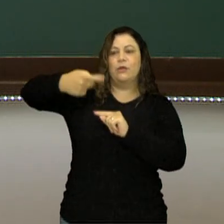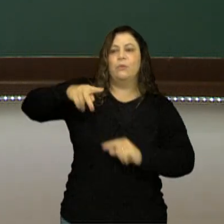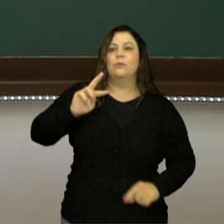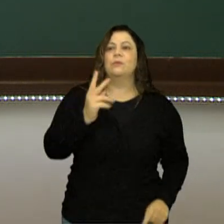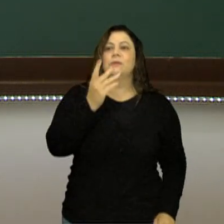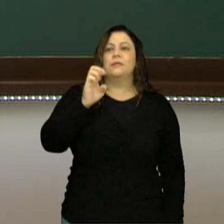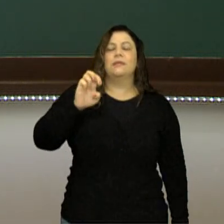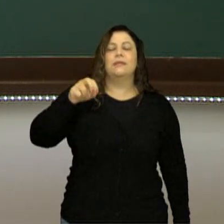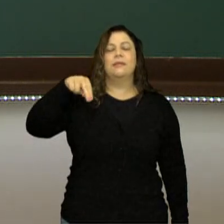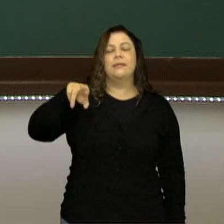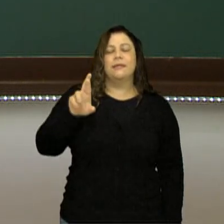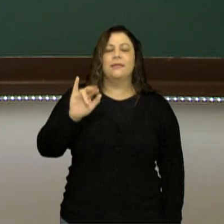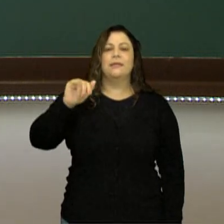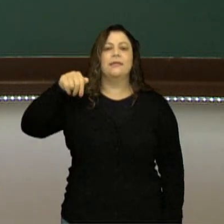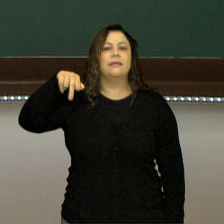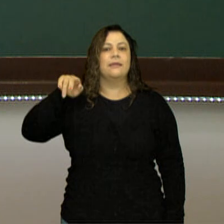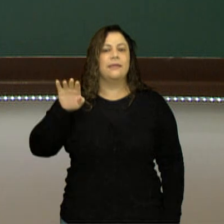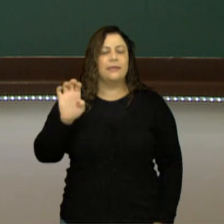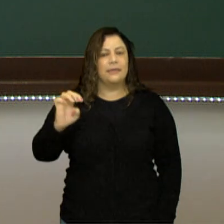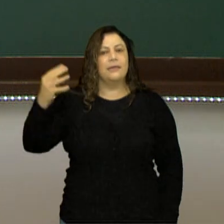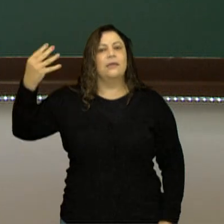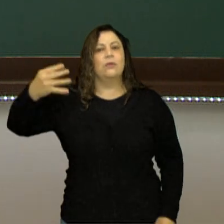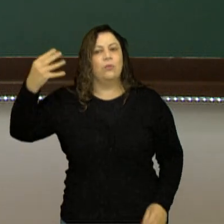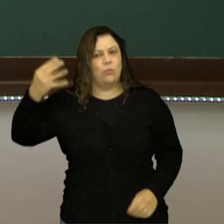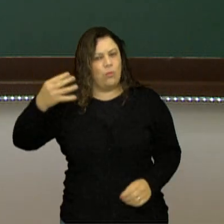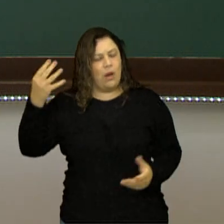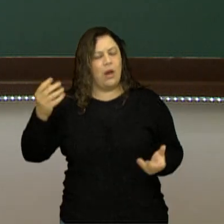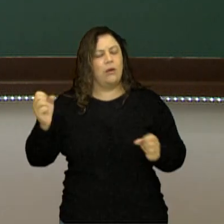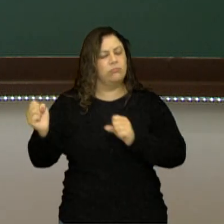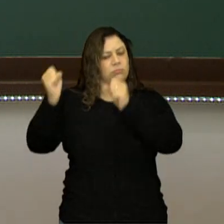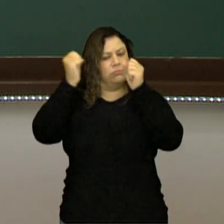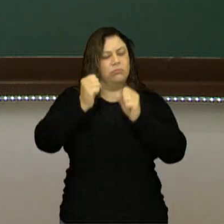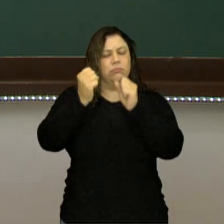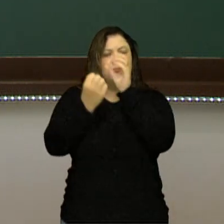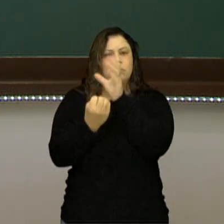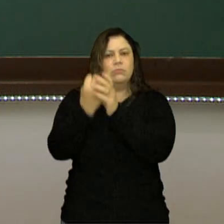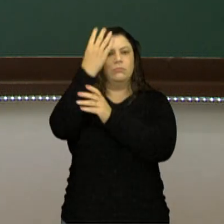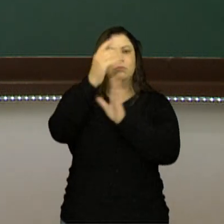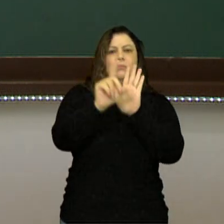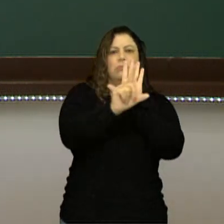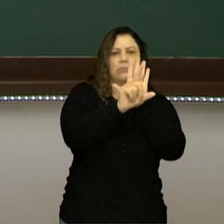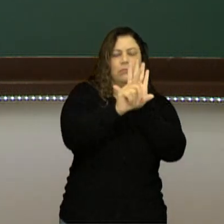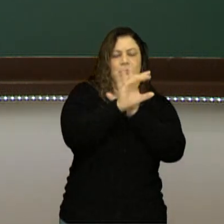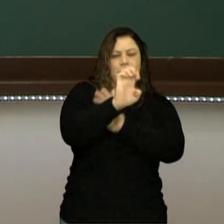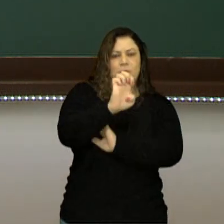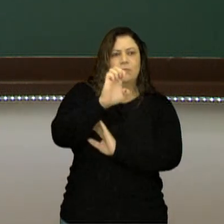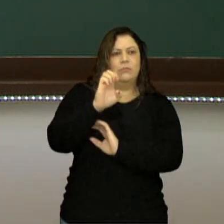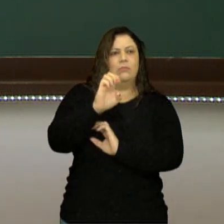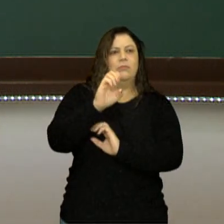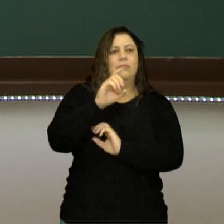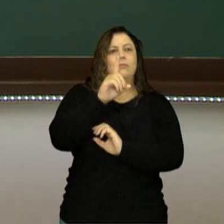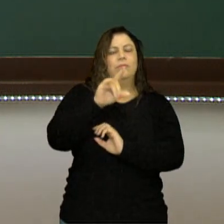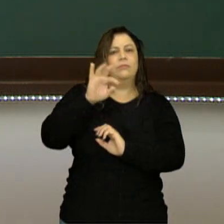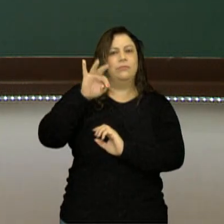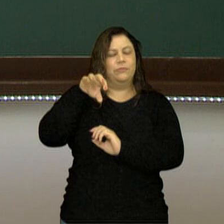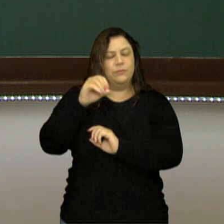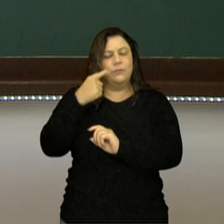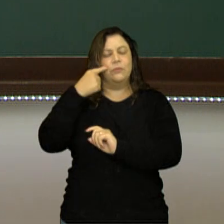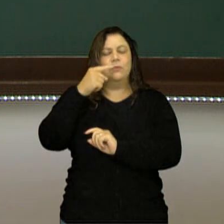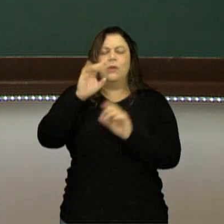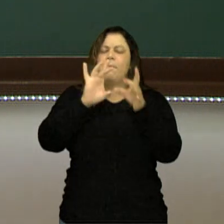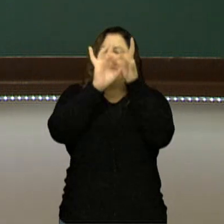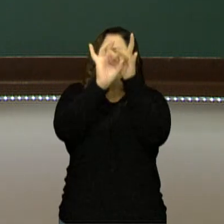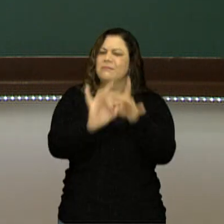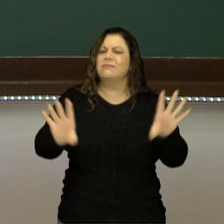IV ascender ao poder, né, e criar o Edito de Nantes, permitindo a liberdade religiosa aos protestantes,